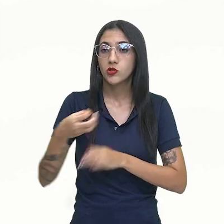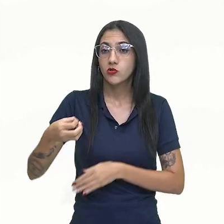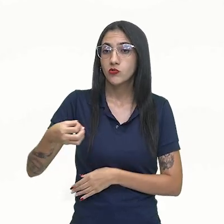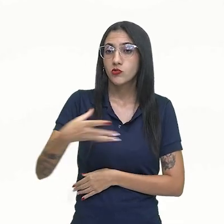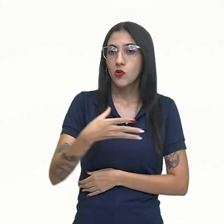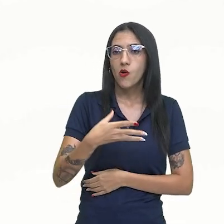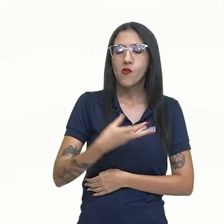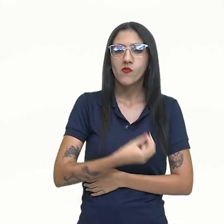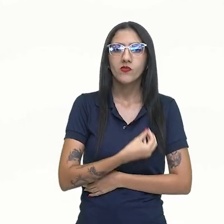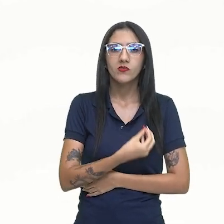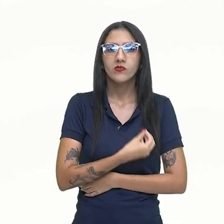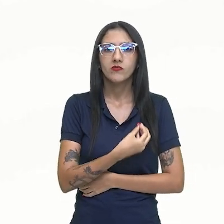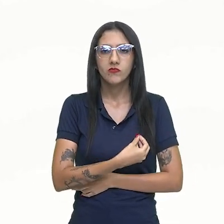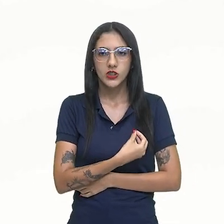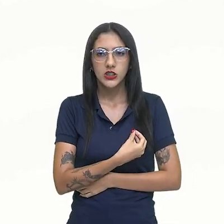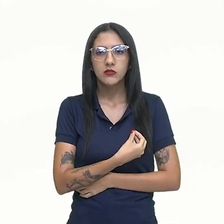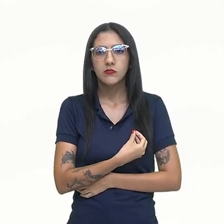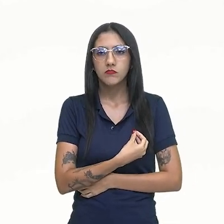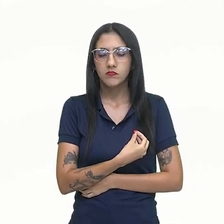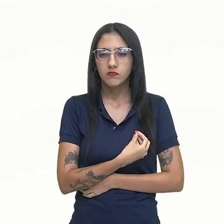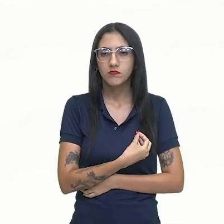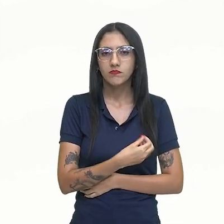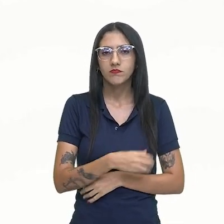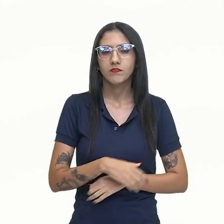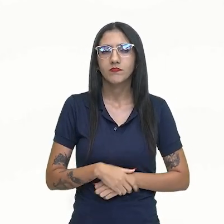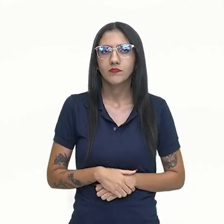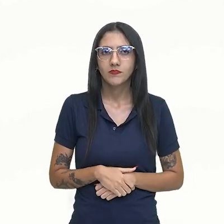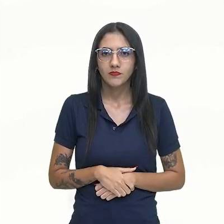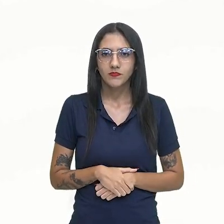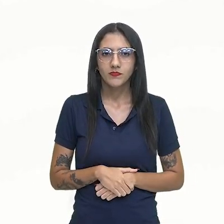descendentes férteis.